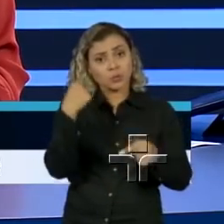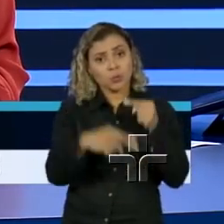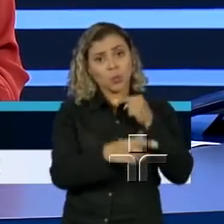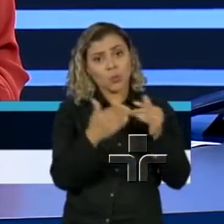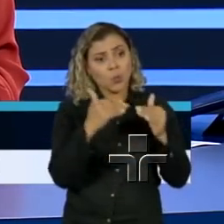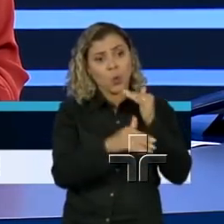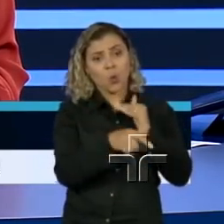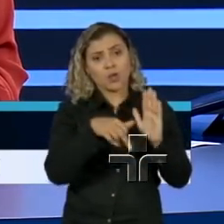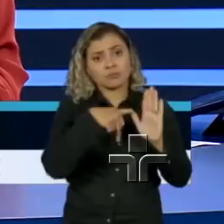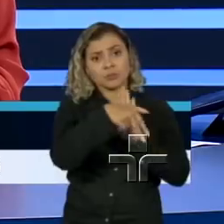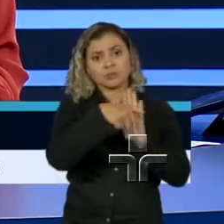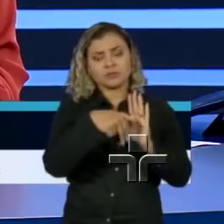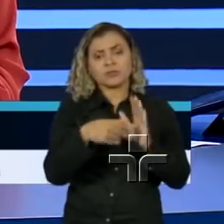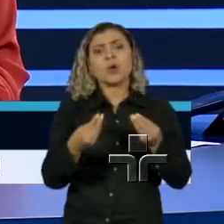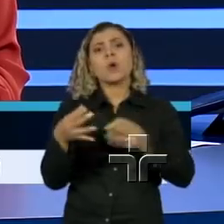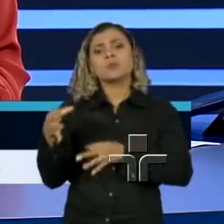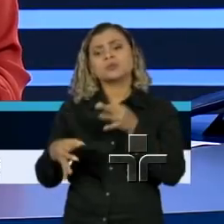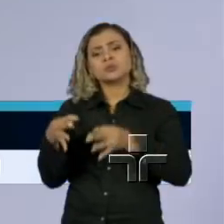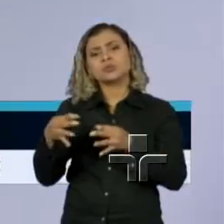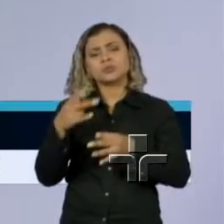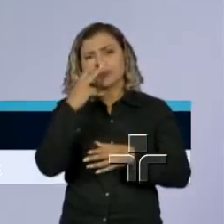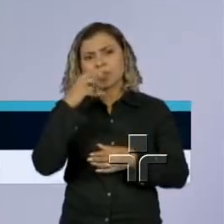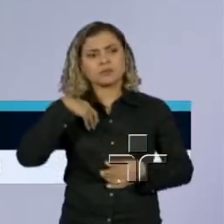essa questão da ofensa à fé?